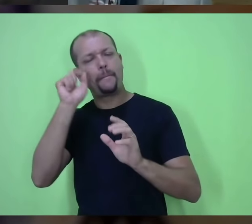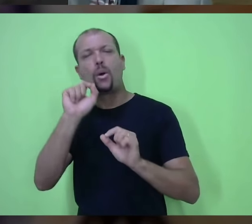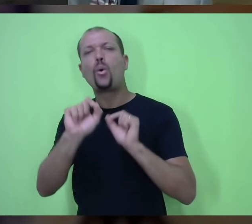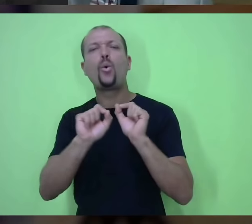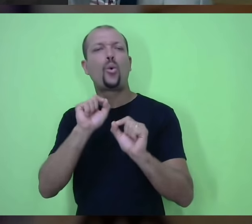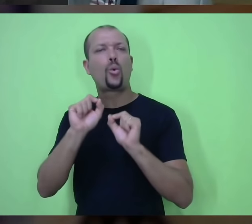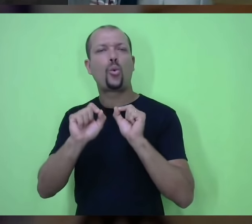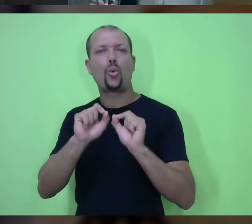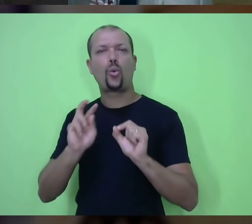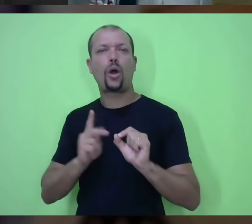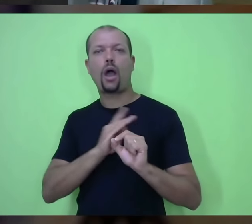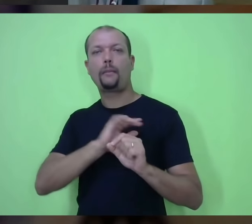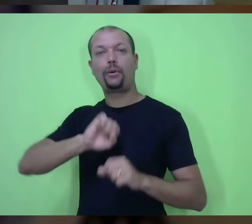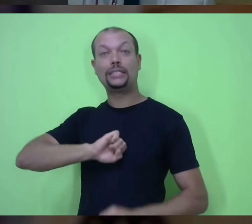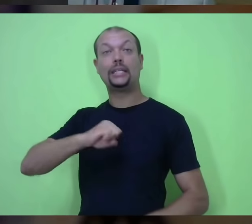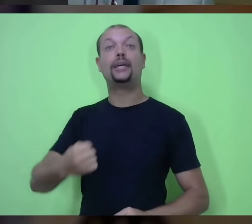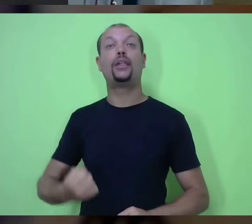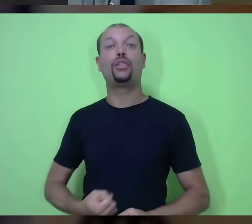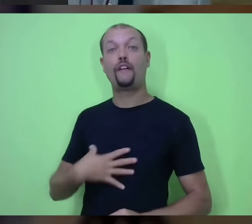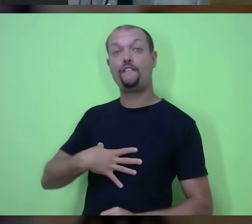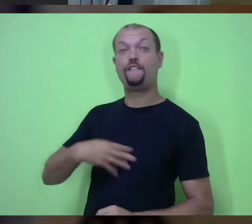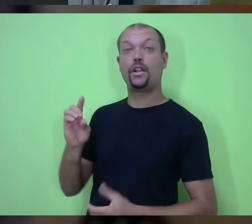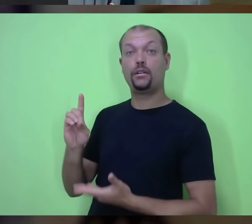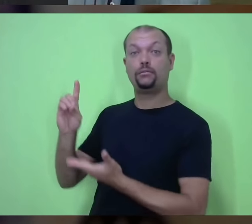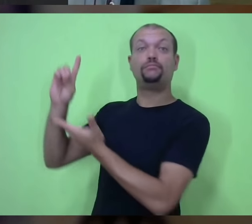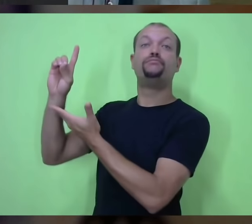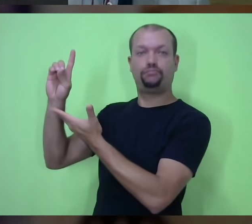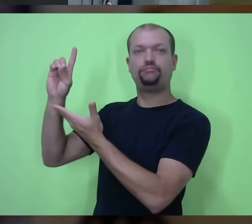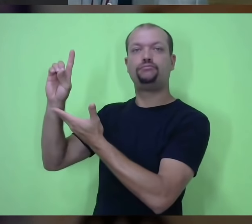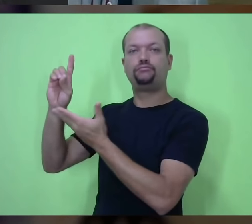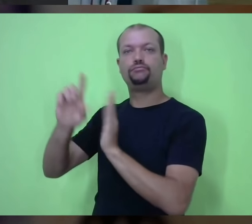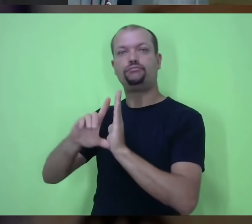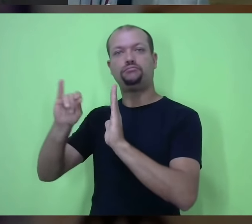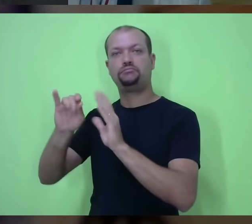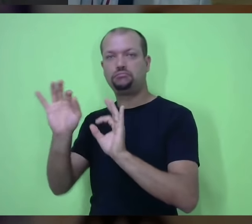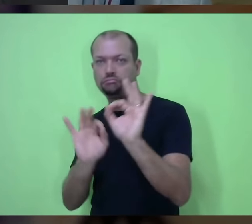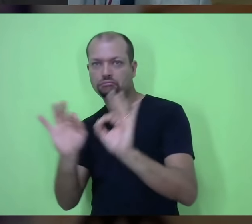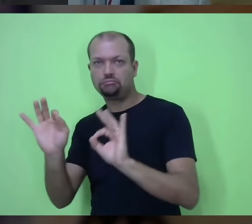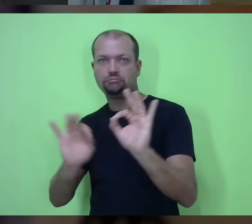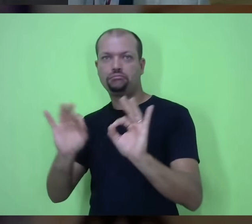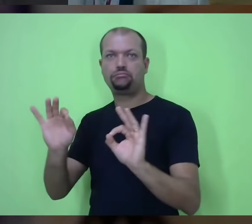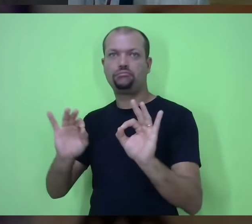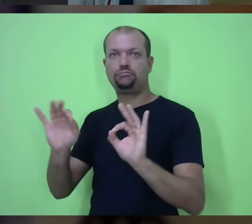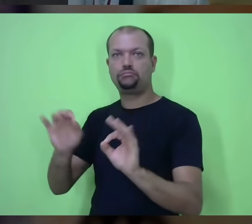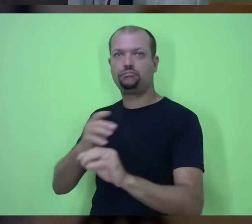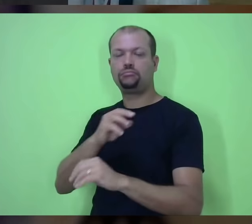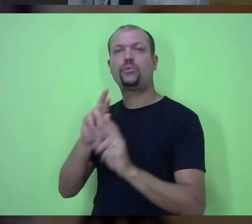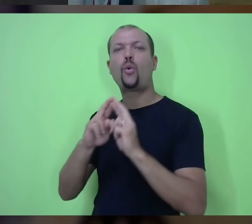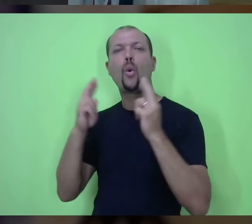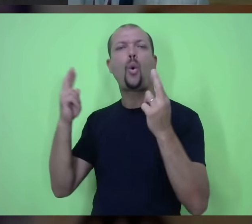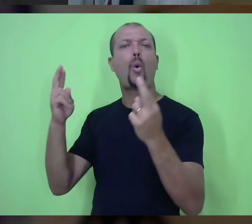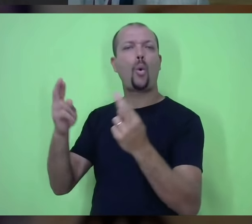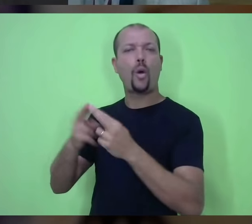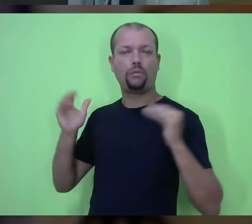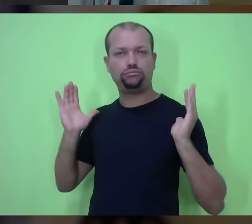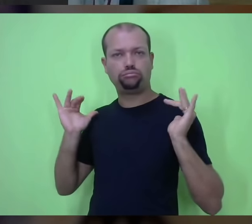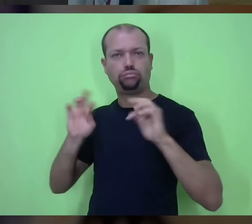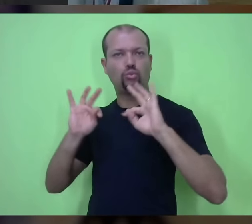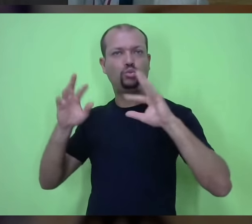de apresentar Jesus como sumo sacerdote, o Filho de Deus, legislador, governante sobre os anjos, alguém que